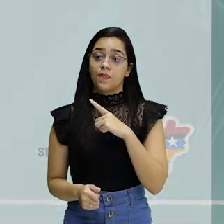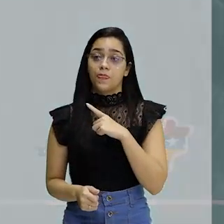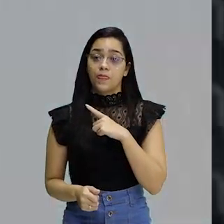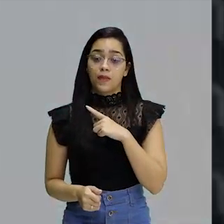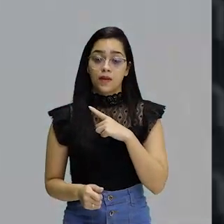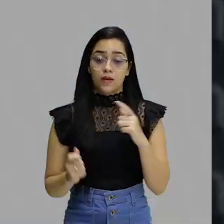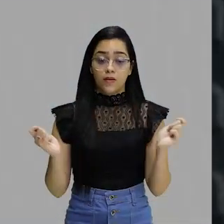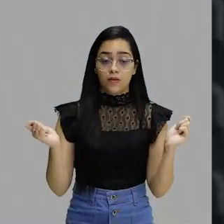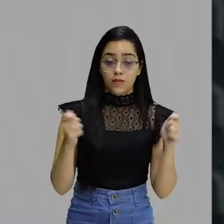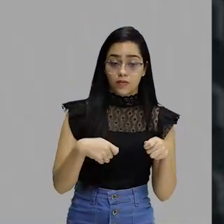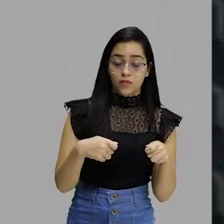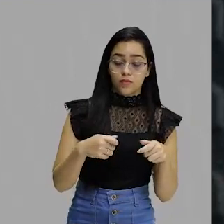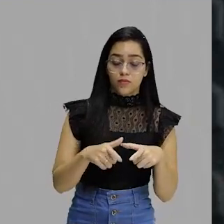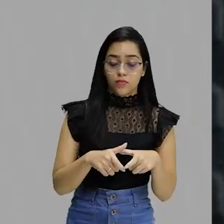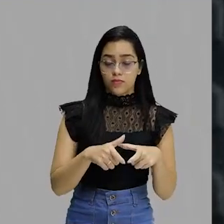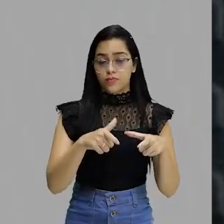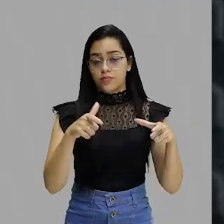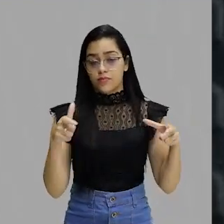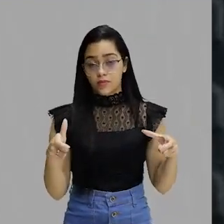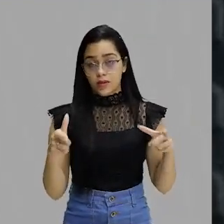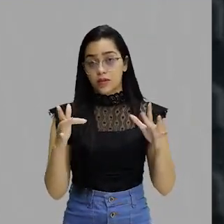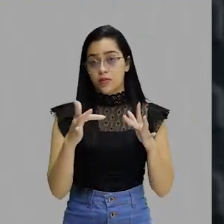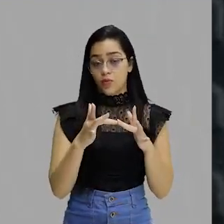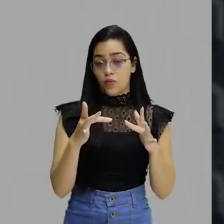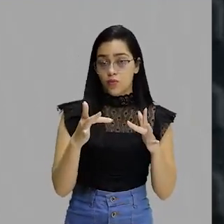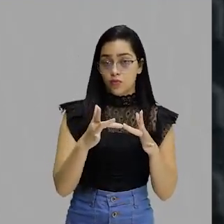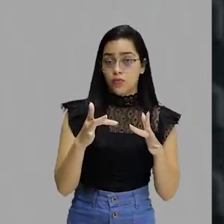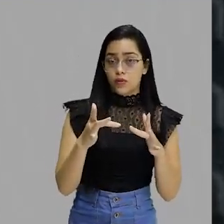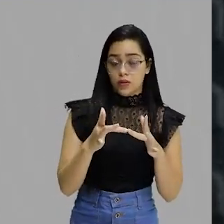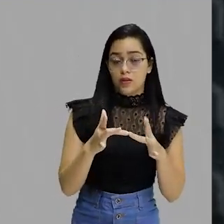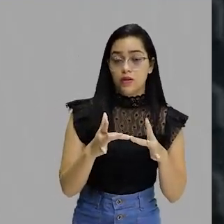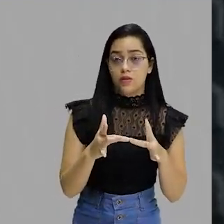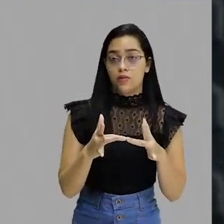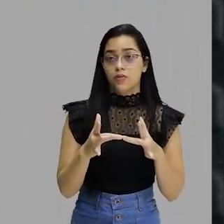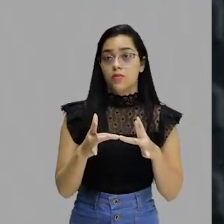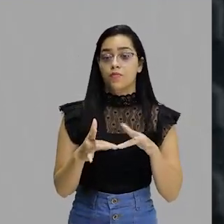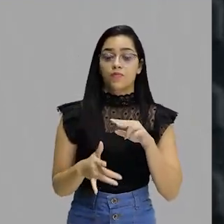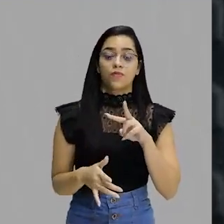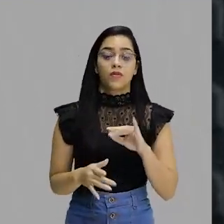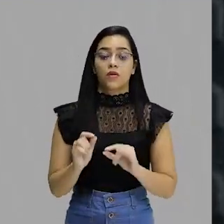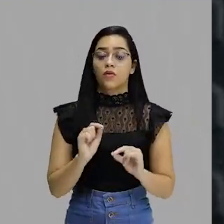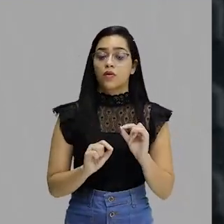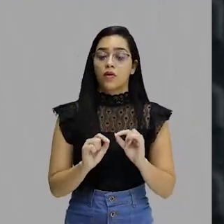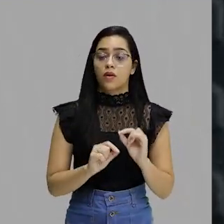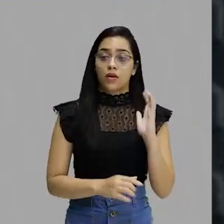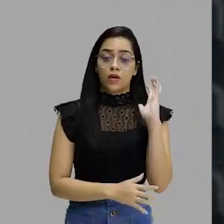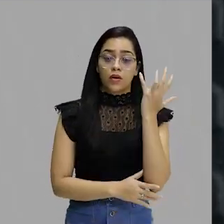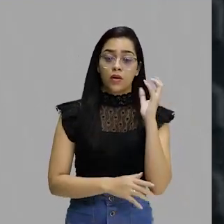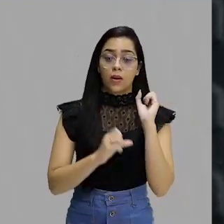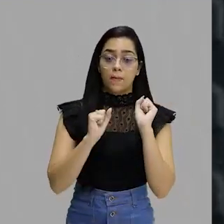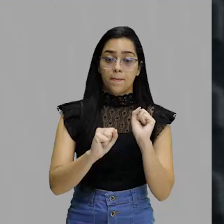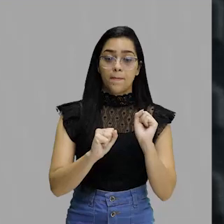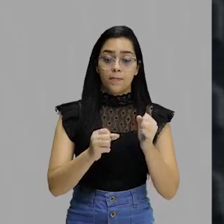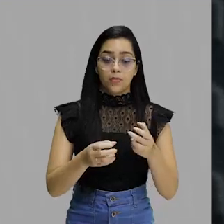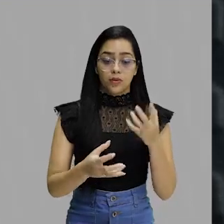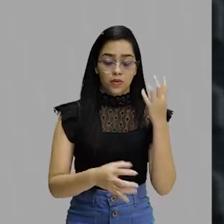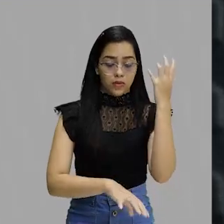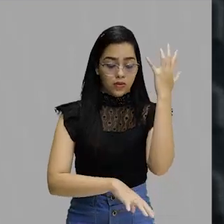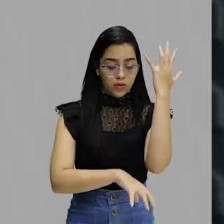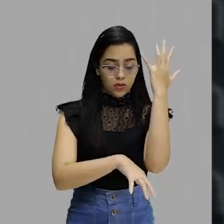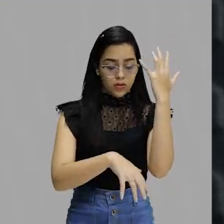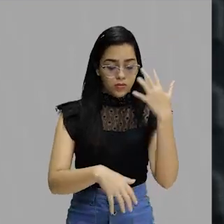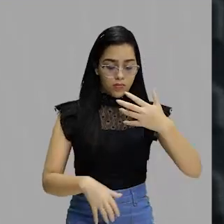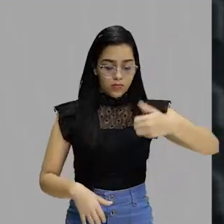maior capacidade de aumentar essa superfície de contato, isso vai fazer com que a planta consiga absorver mais